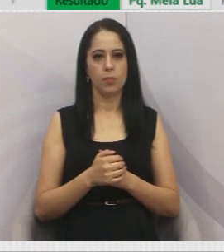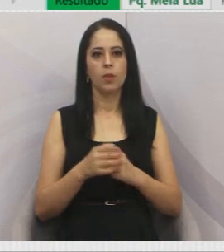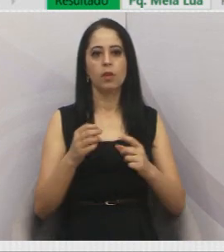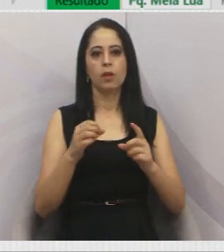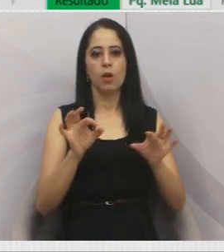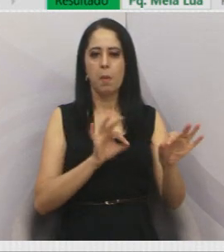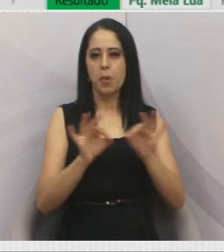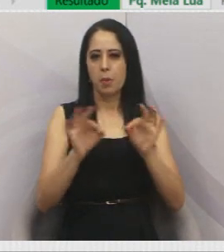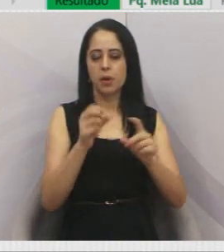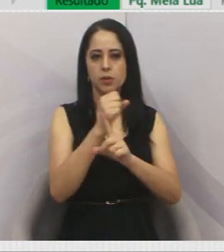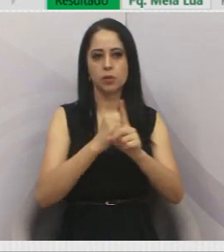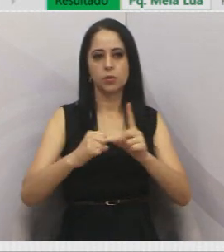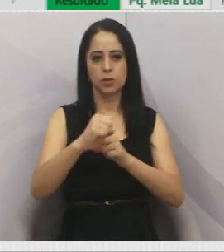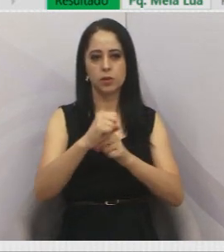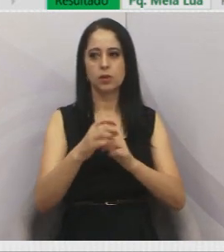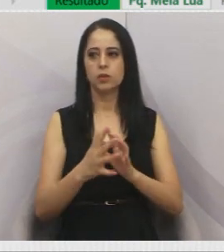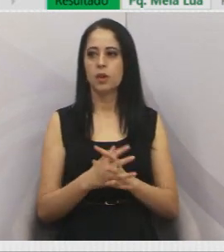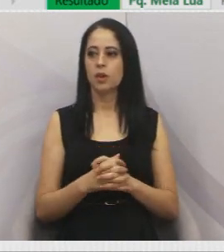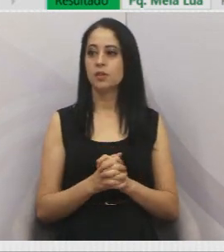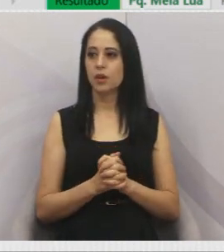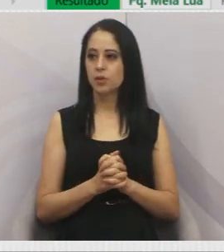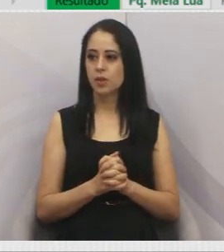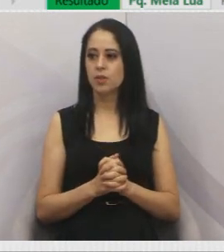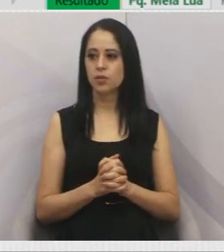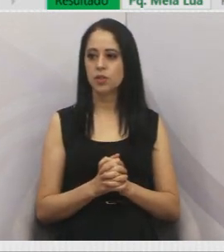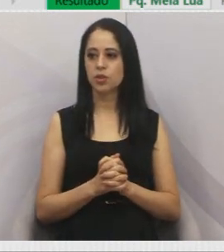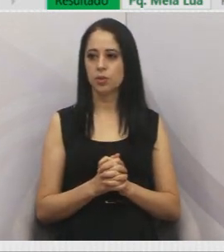branco. Podemos prosseguir?